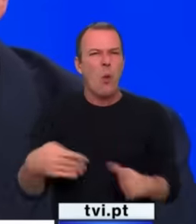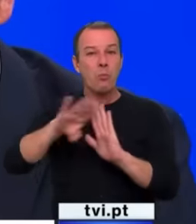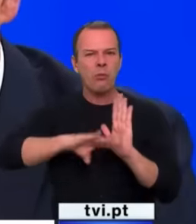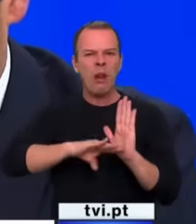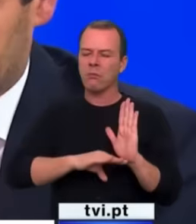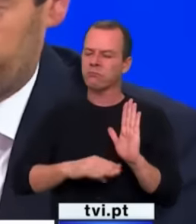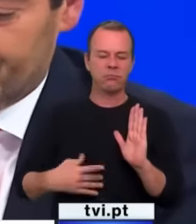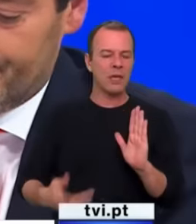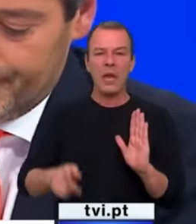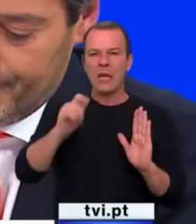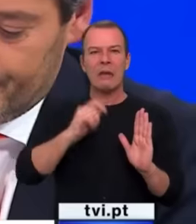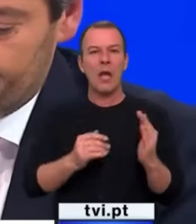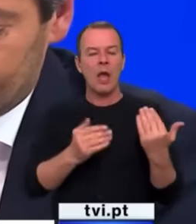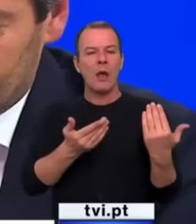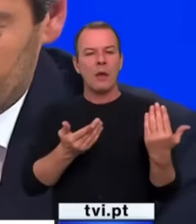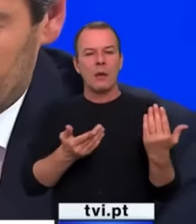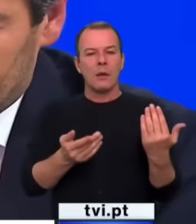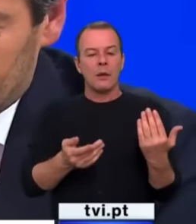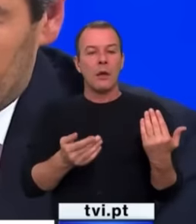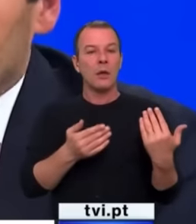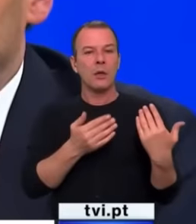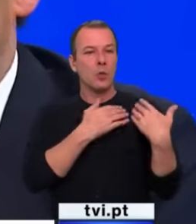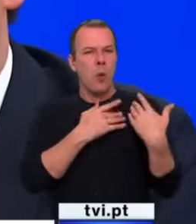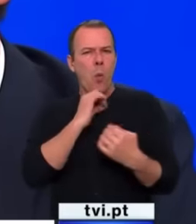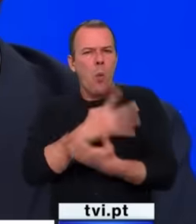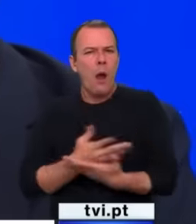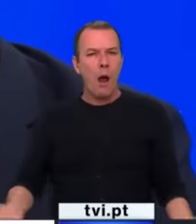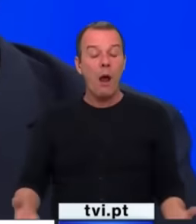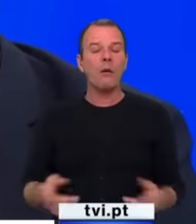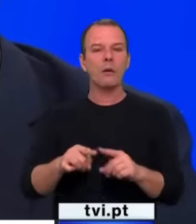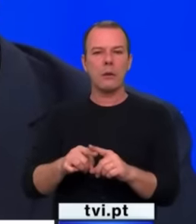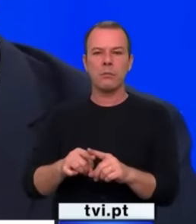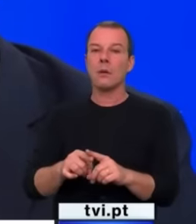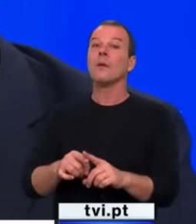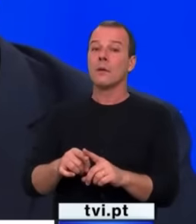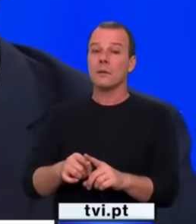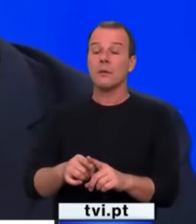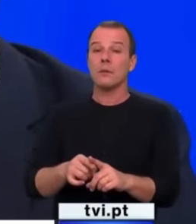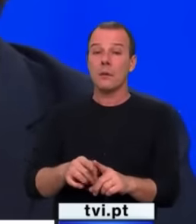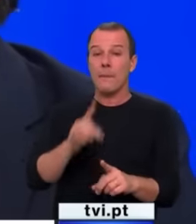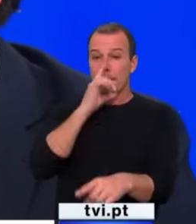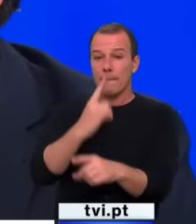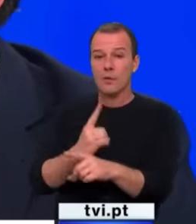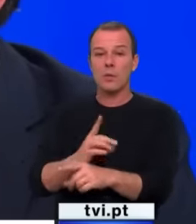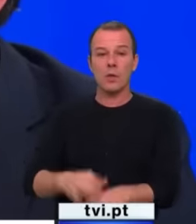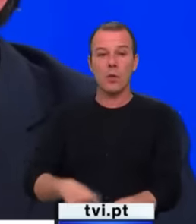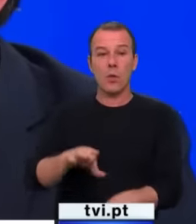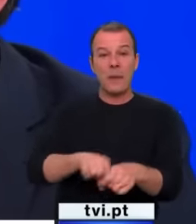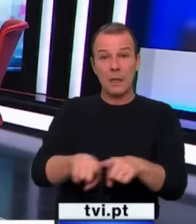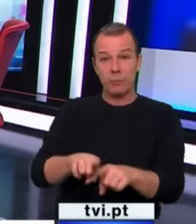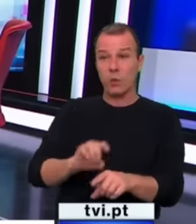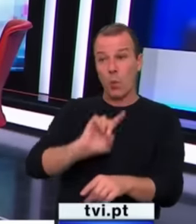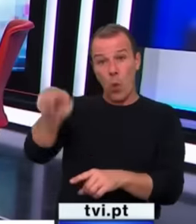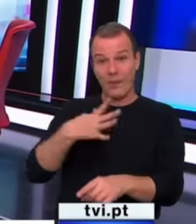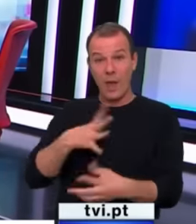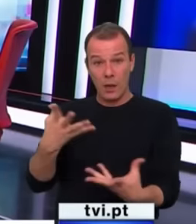uma irresponsabilidade financeira que não dá para levar a sério, o parceiro que tanto deseja não leva a sério. Pedro Nuno Santos, há irresponsabilidade financeira, diz,